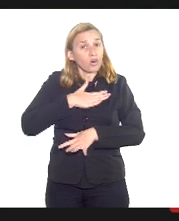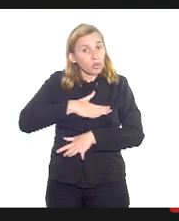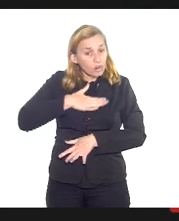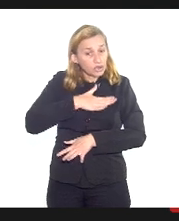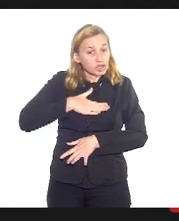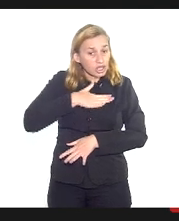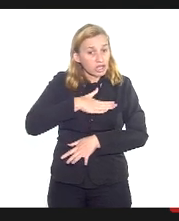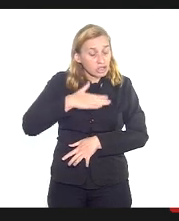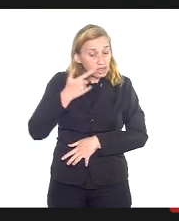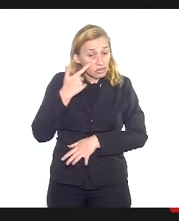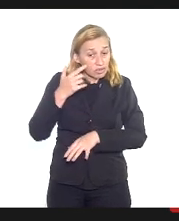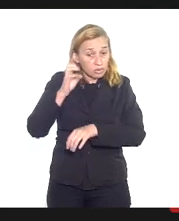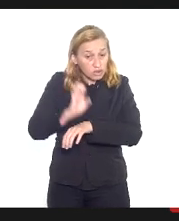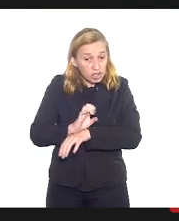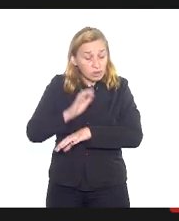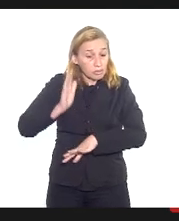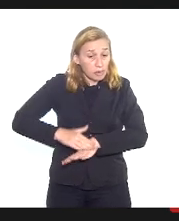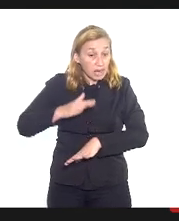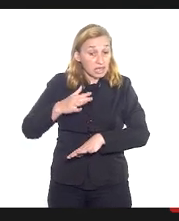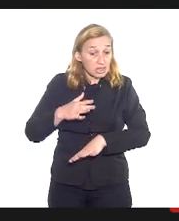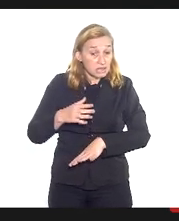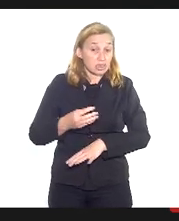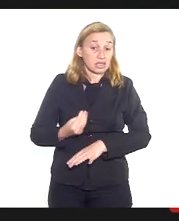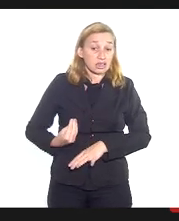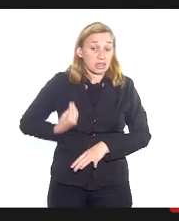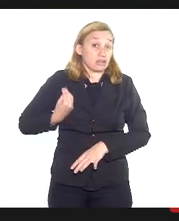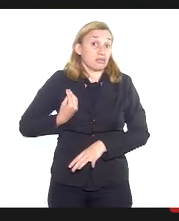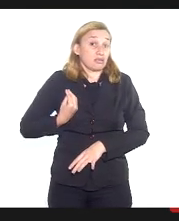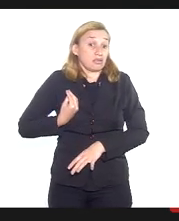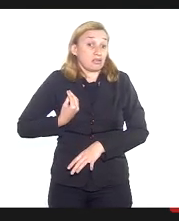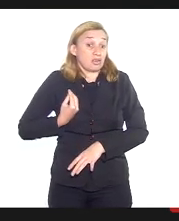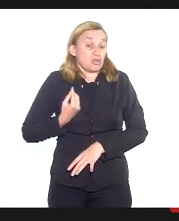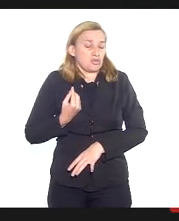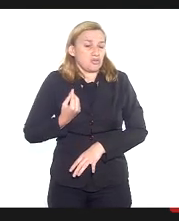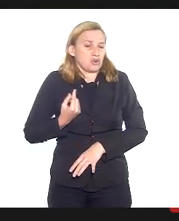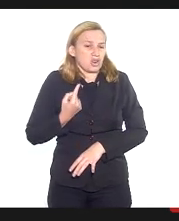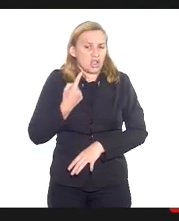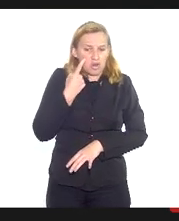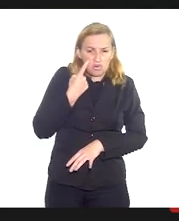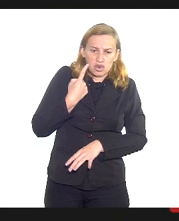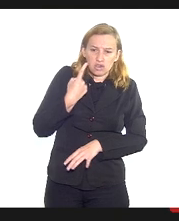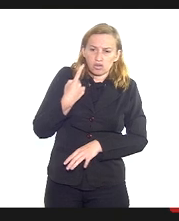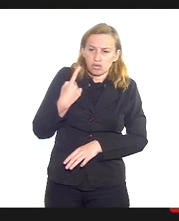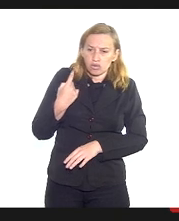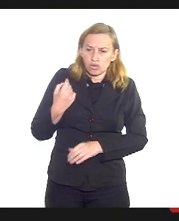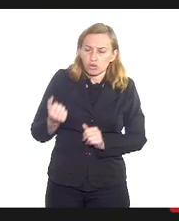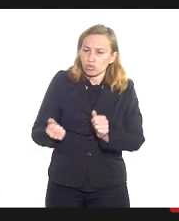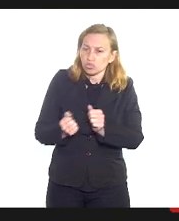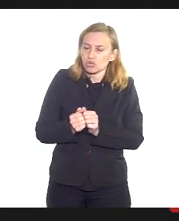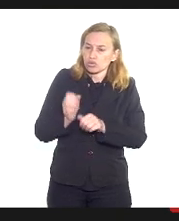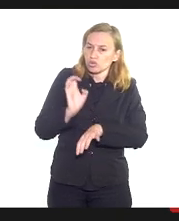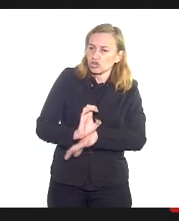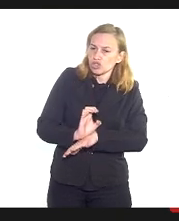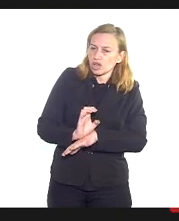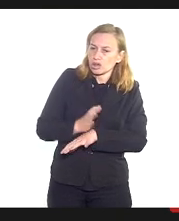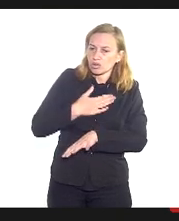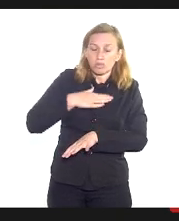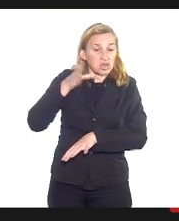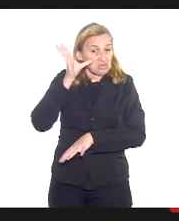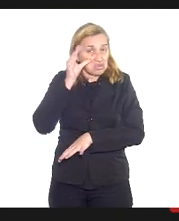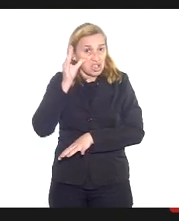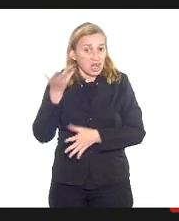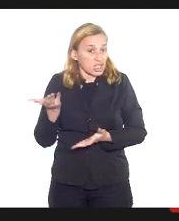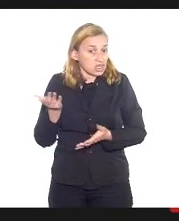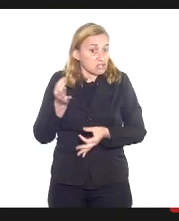ter o Estado mais presente. Raramente eu tive o Estado comigo numa defesa violenta de interesses